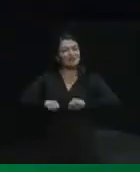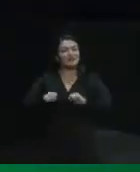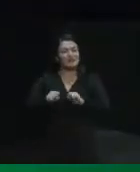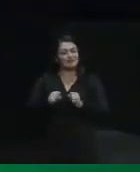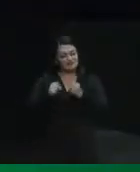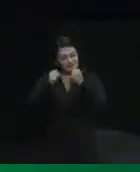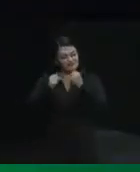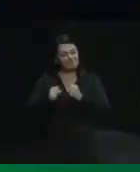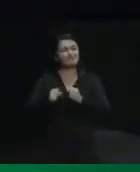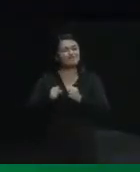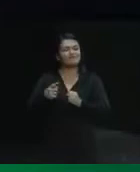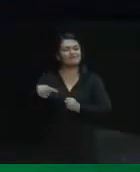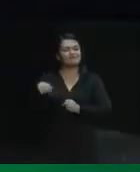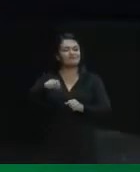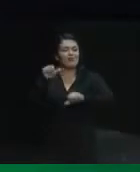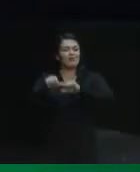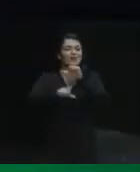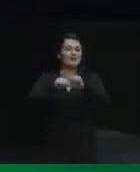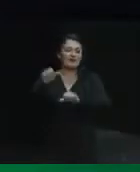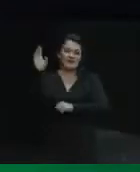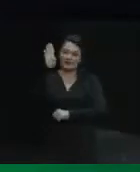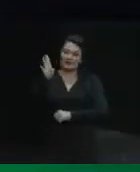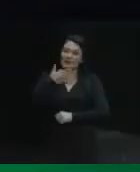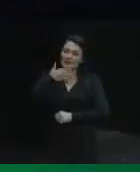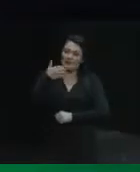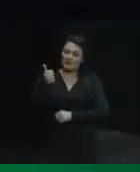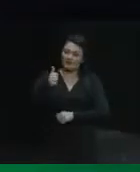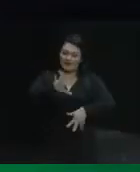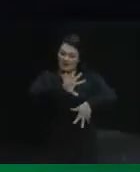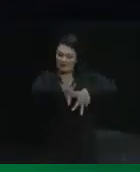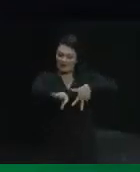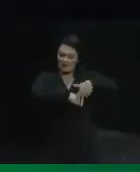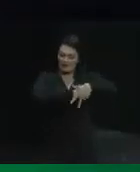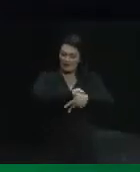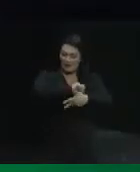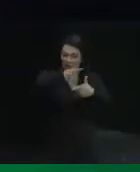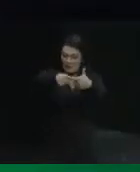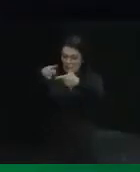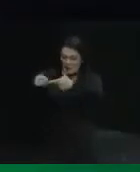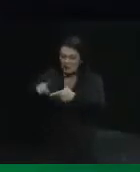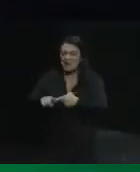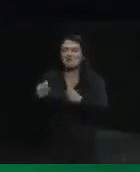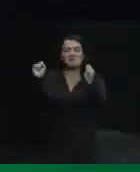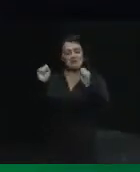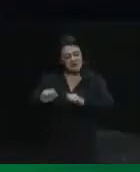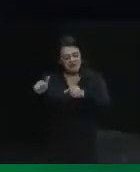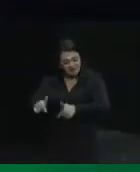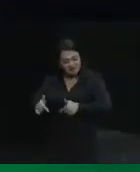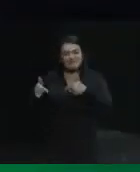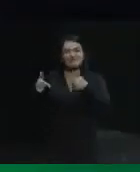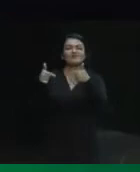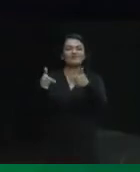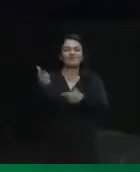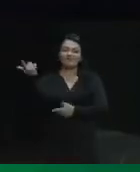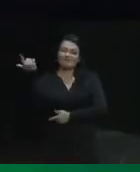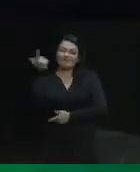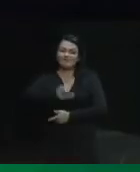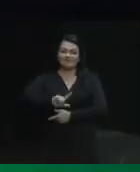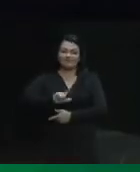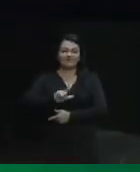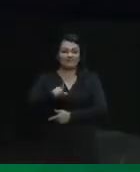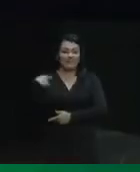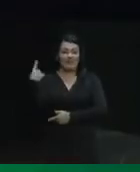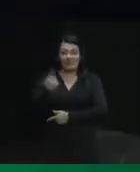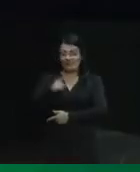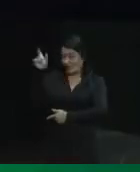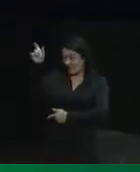melhor, que a corrupção e todas as mazelas podem ser enfrentadas e vencidas. Ele nos